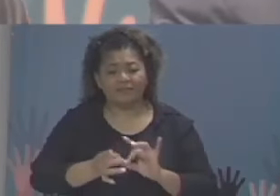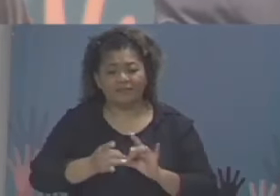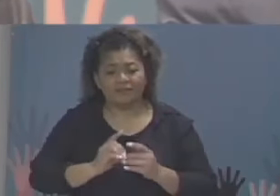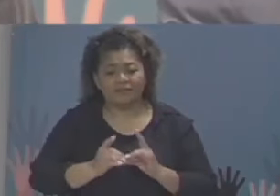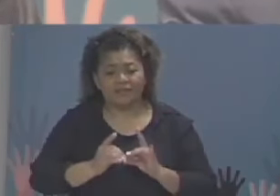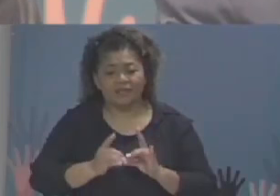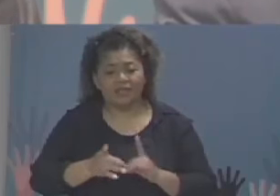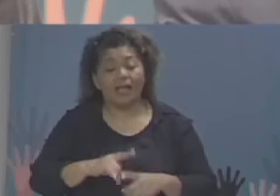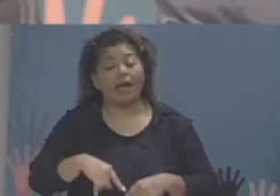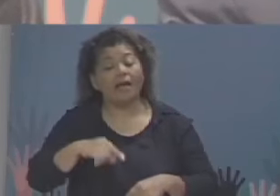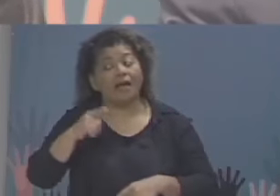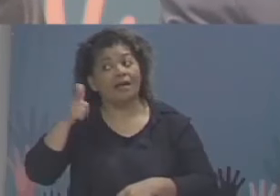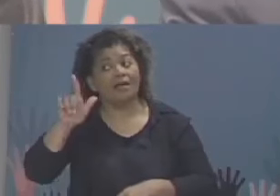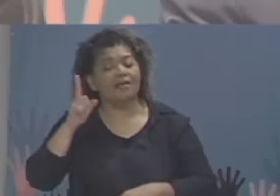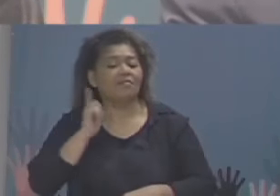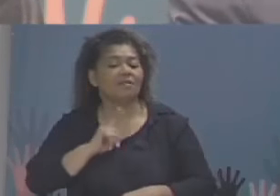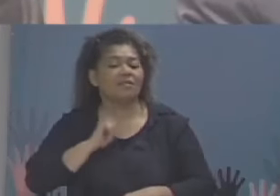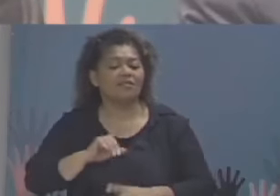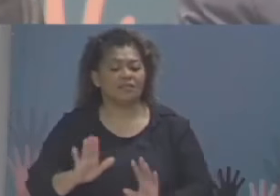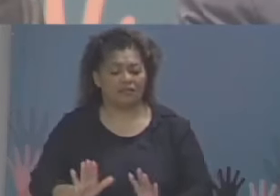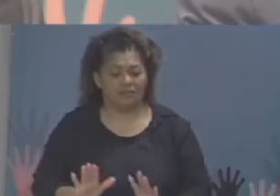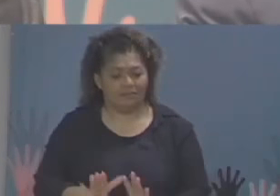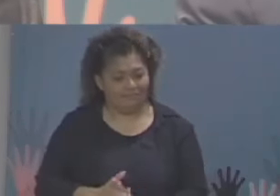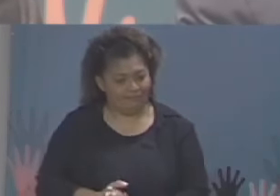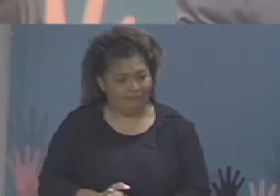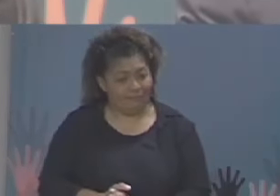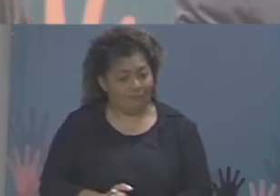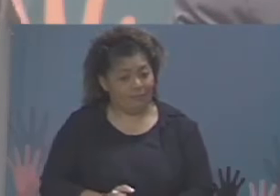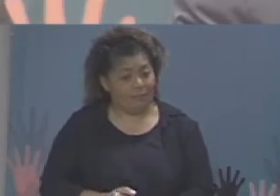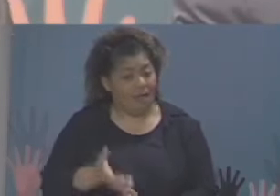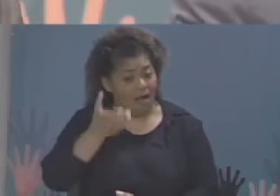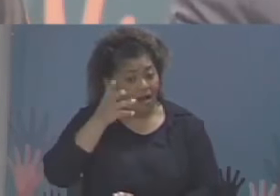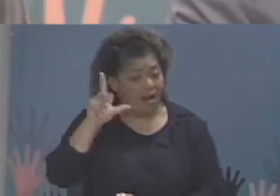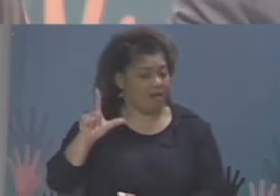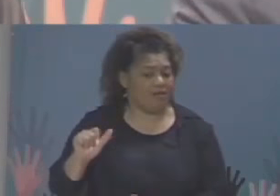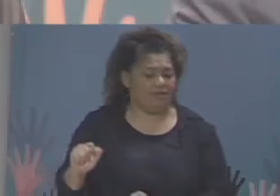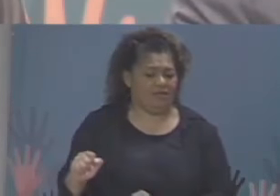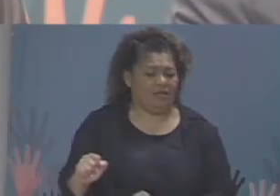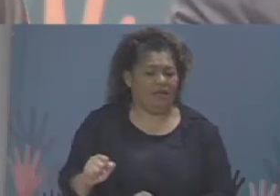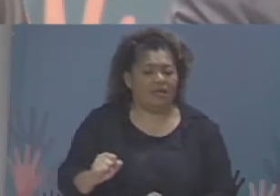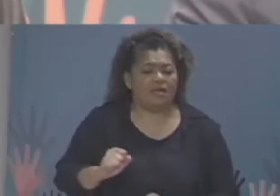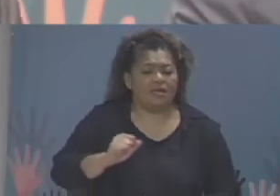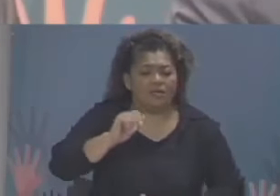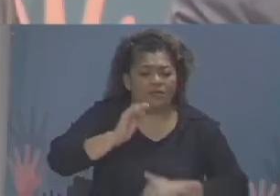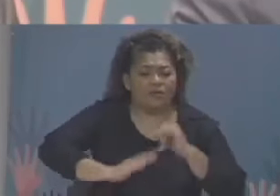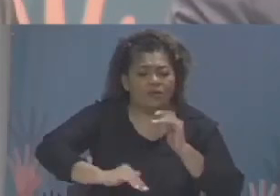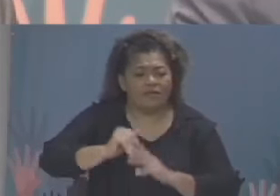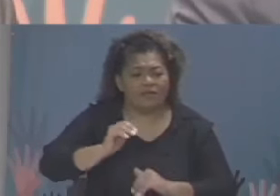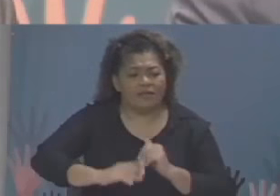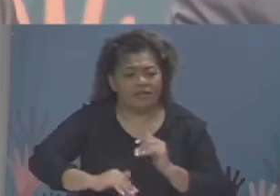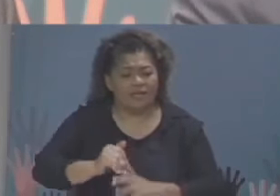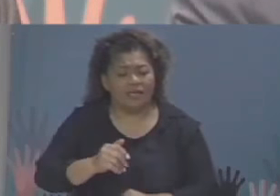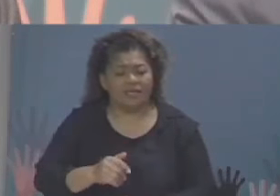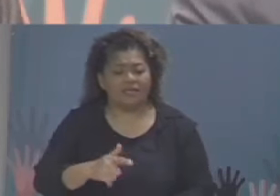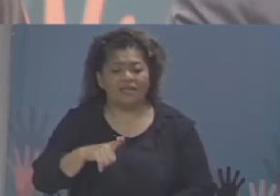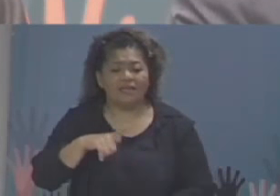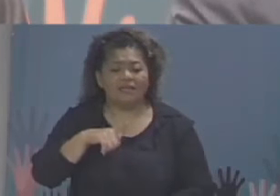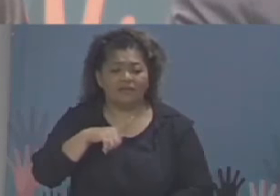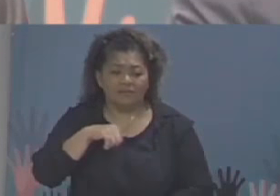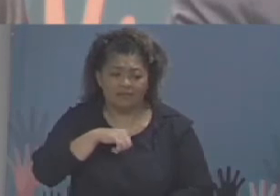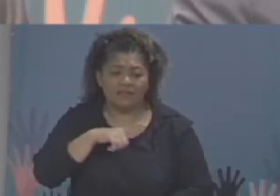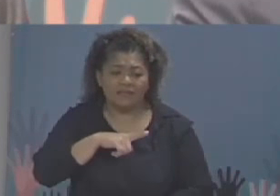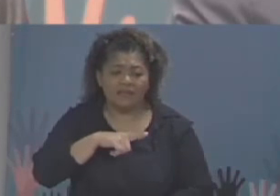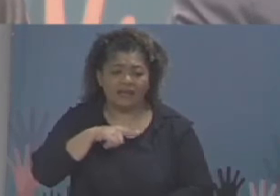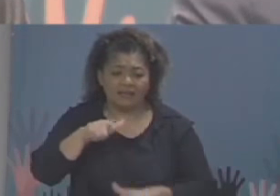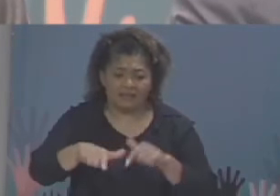Gerais. E, obviamente, que aqueles profissionais, quantitativamente, que vão ter mais 30 horas,